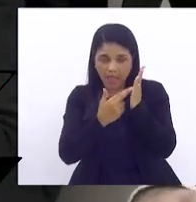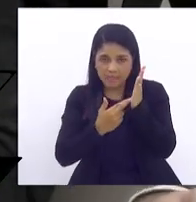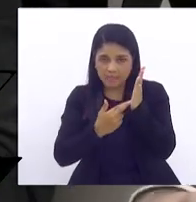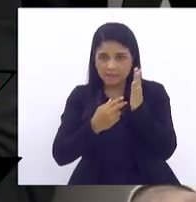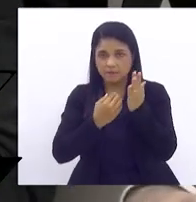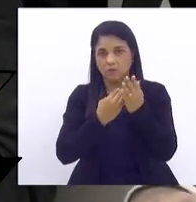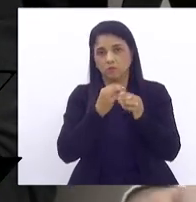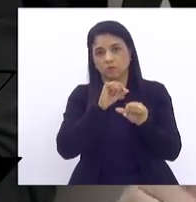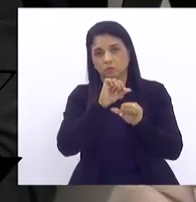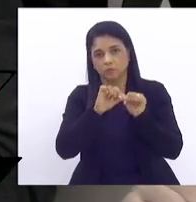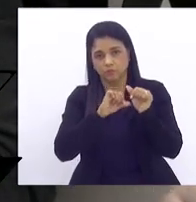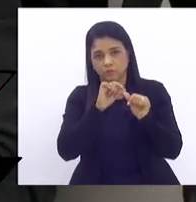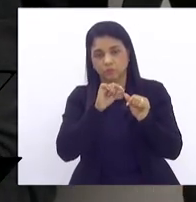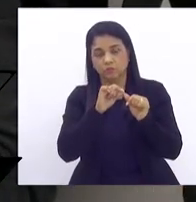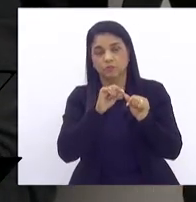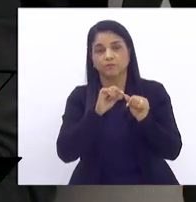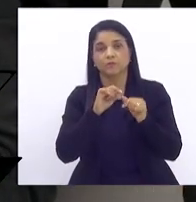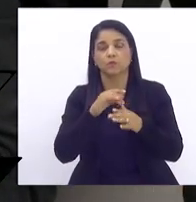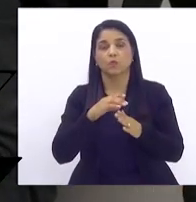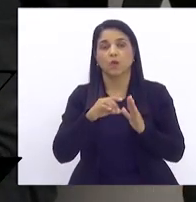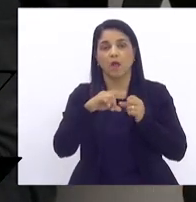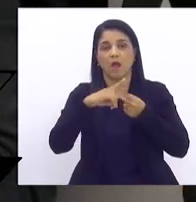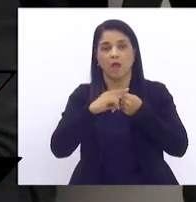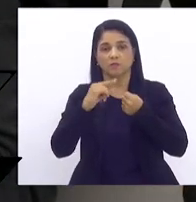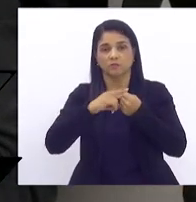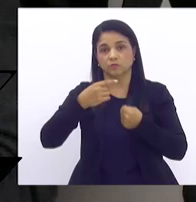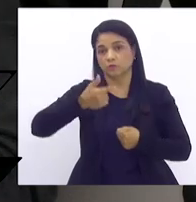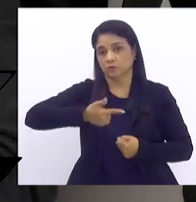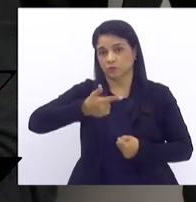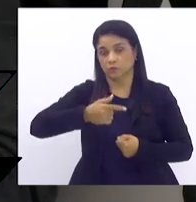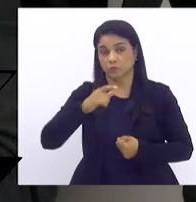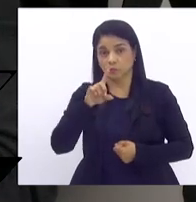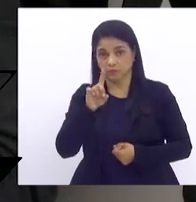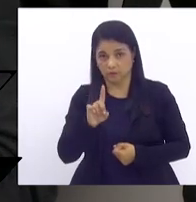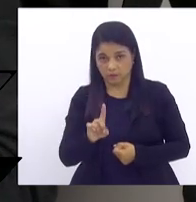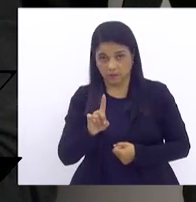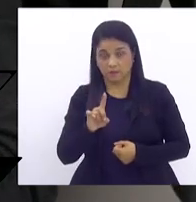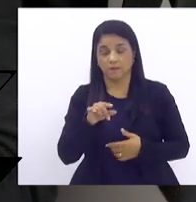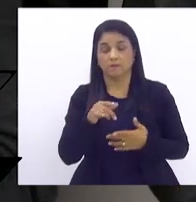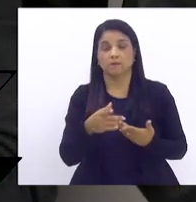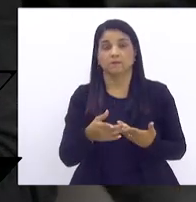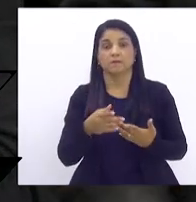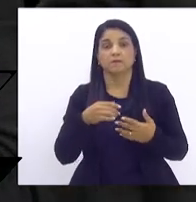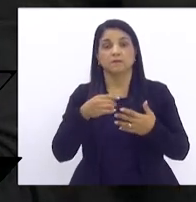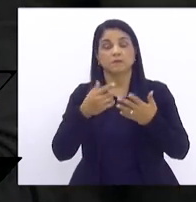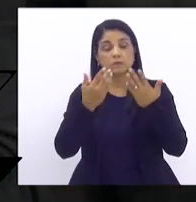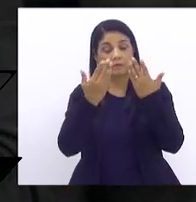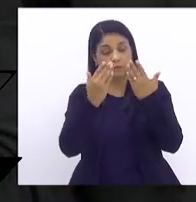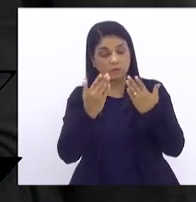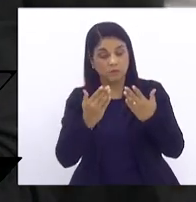do artigo 2º do projeto que nós estamos aqui analisando para incluir, enfim,